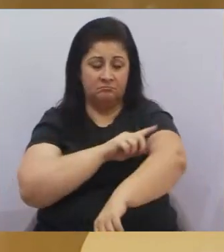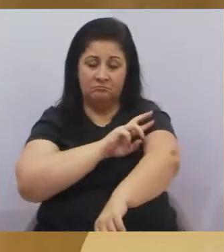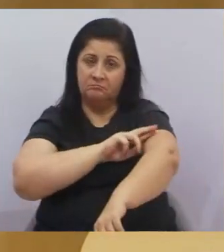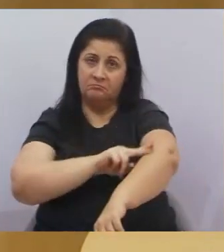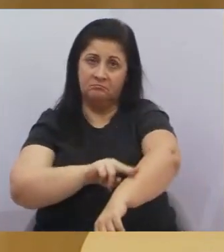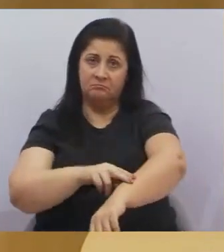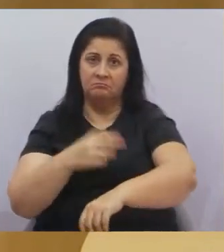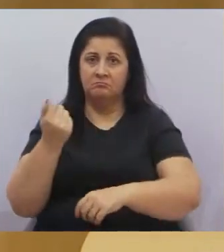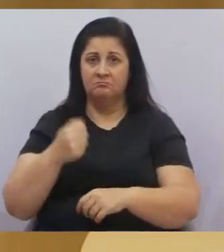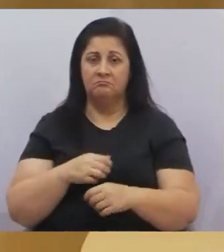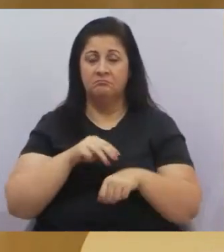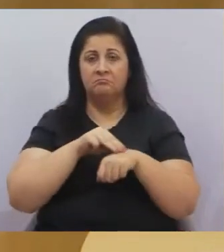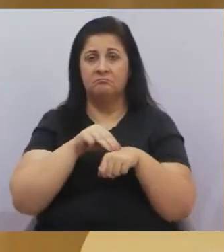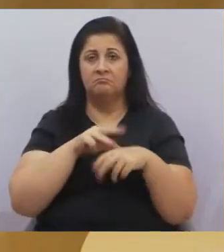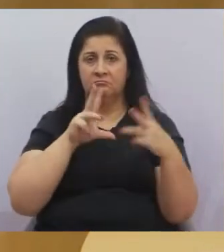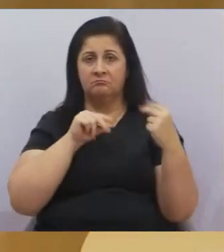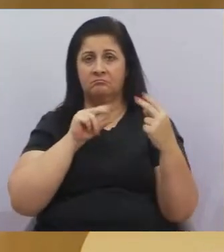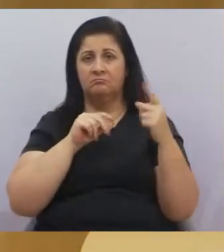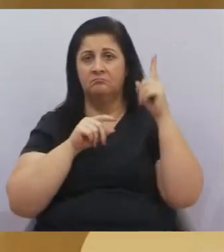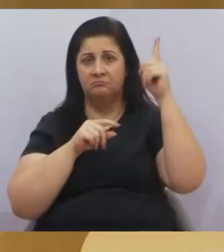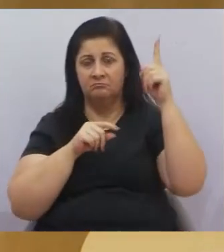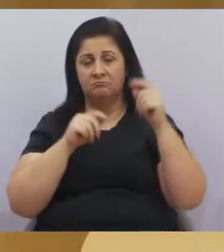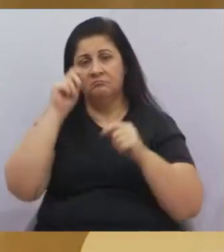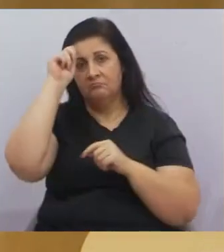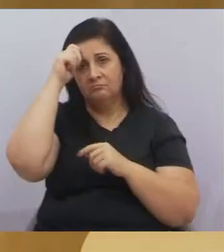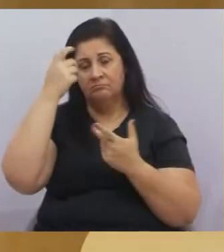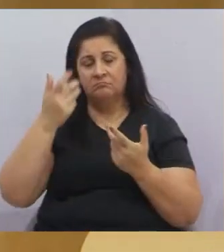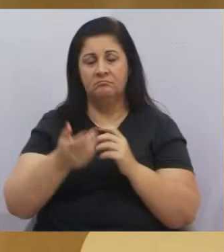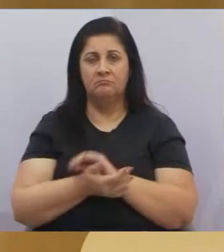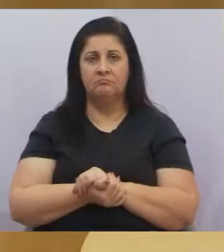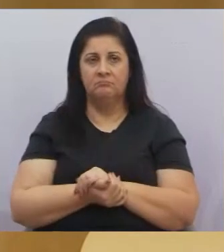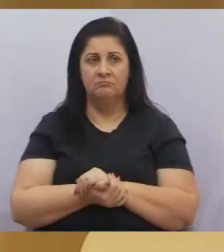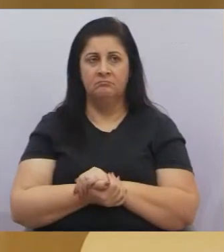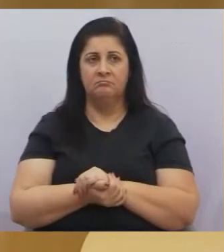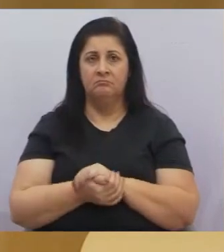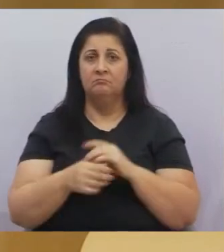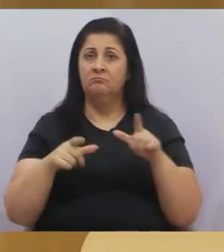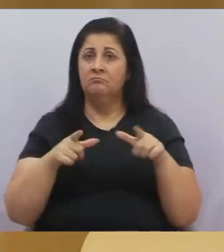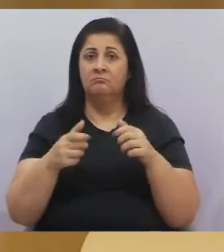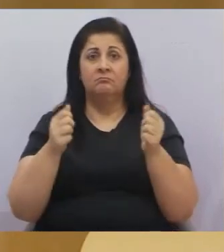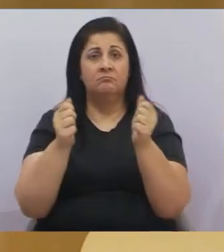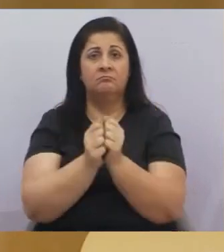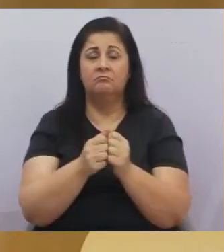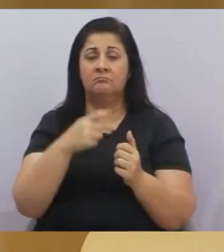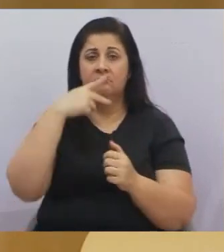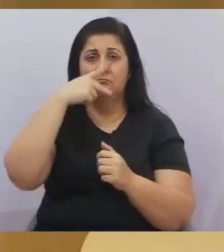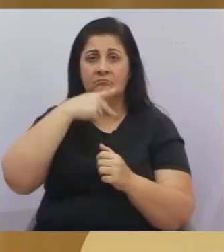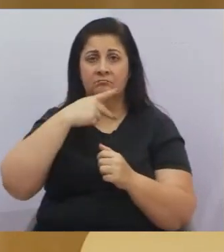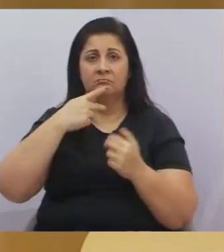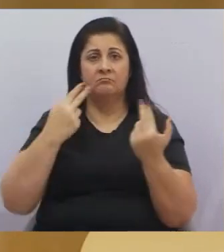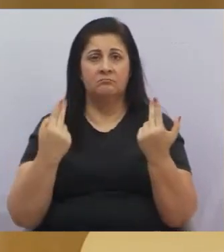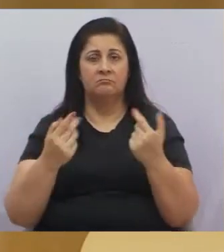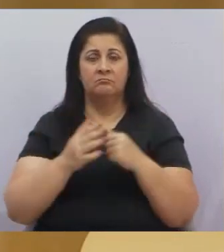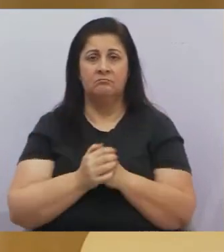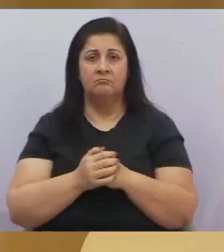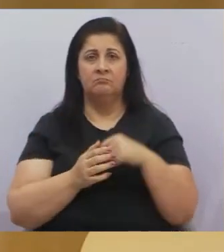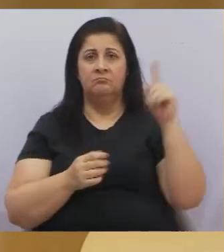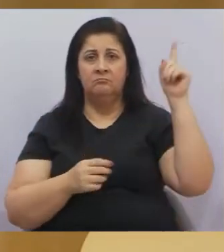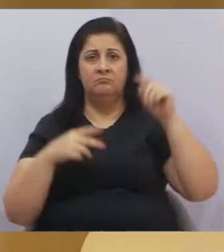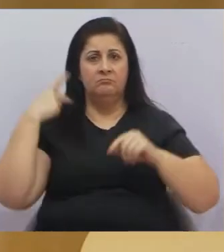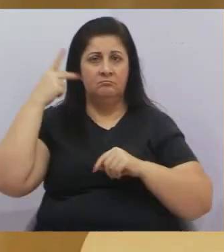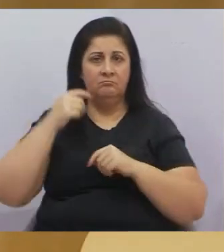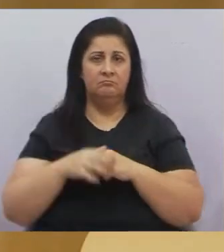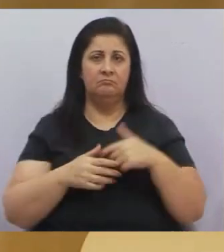comigo que sou um negro. E nós estamos no mesmo partido. Vereador é um advogado. Eu não